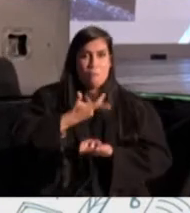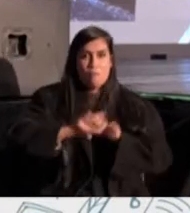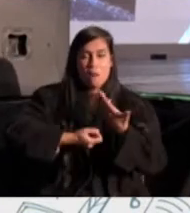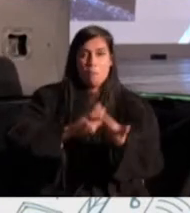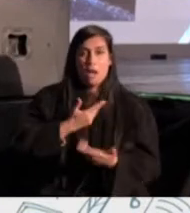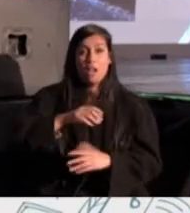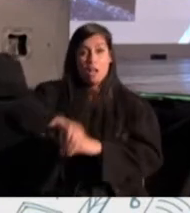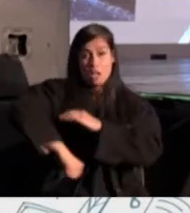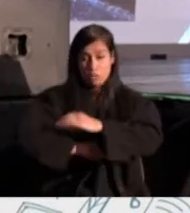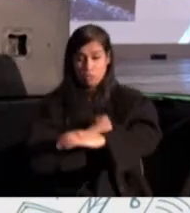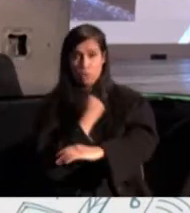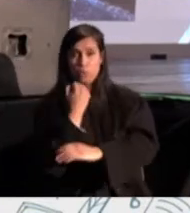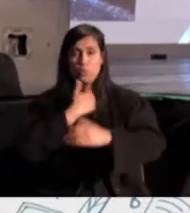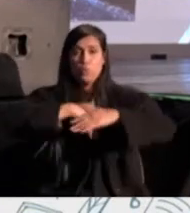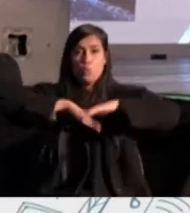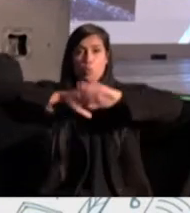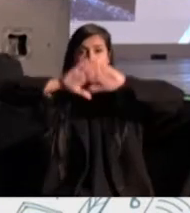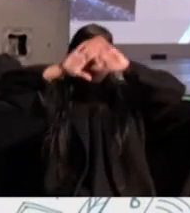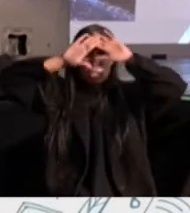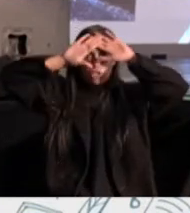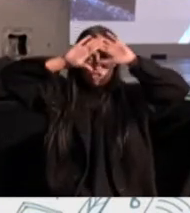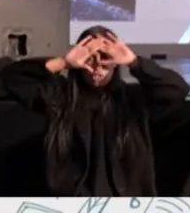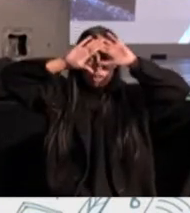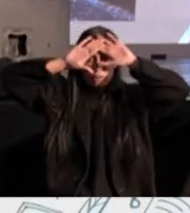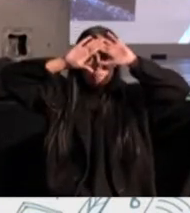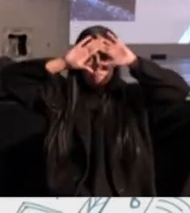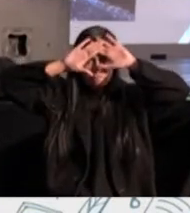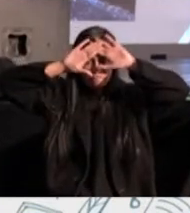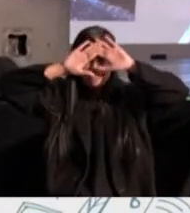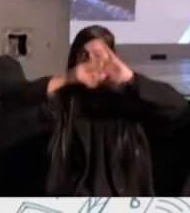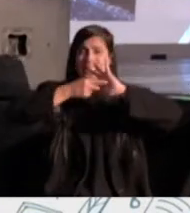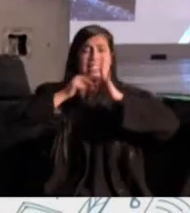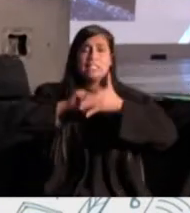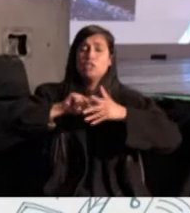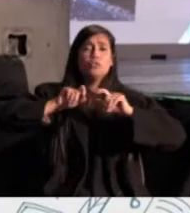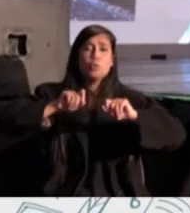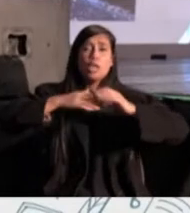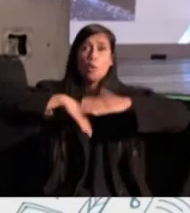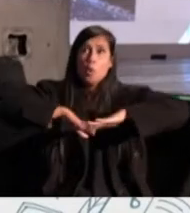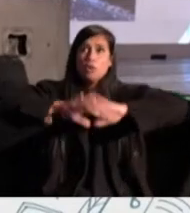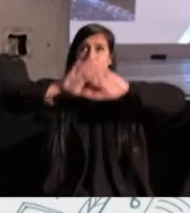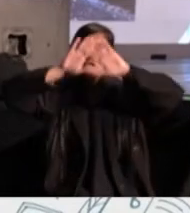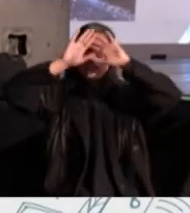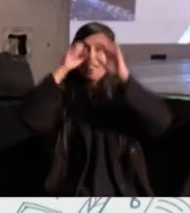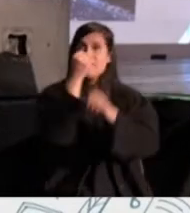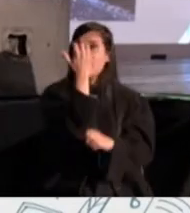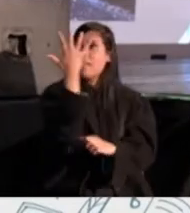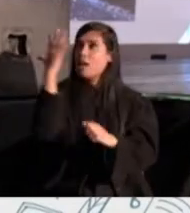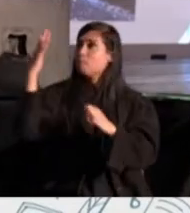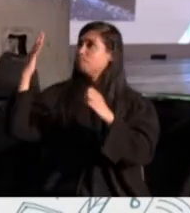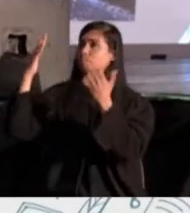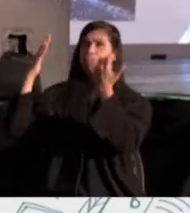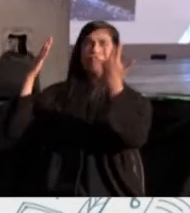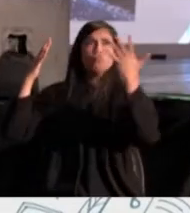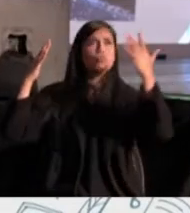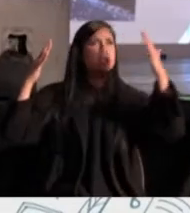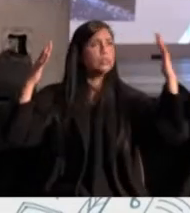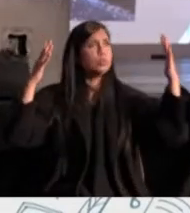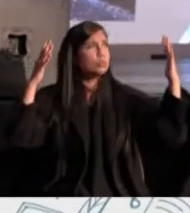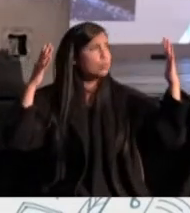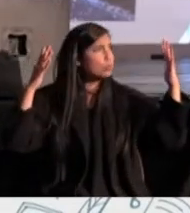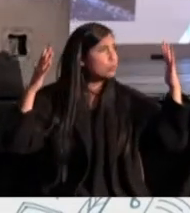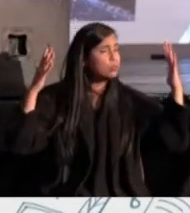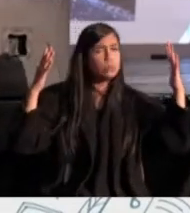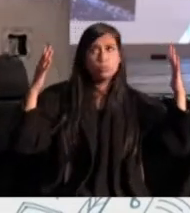orixá, né? Orixás são fotografias da natureza. A gente pode pensar dessa maneira, né? Orixás, eles